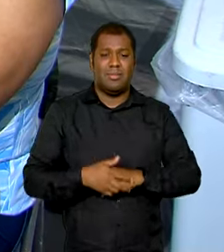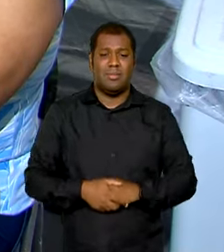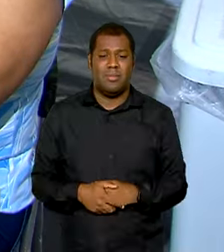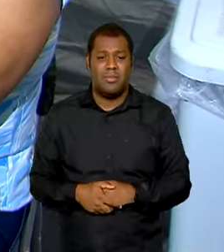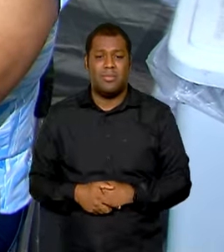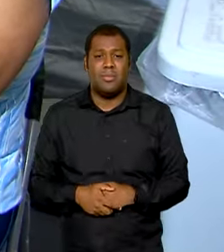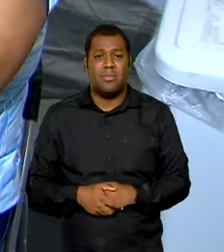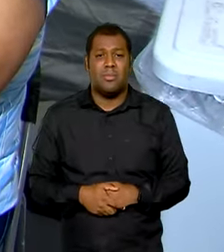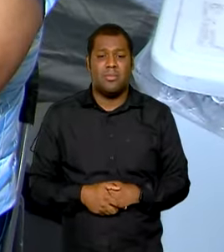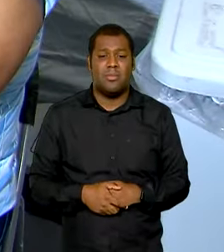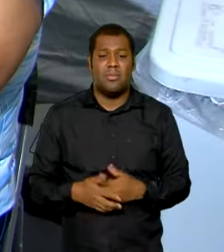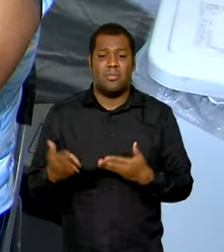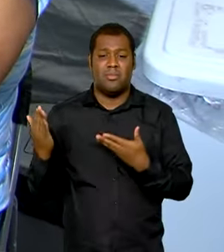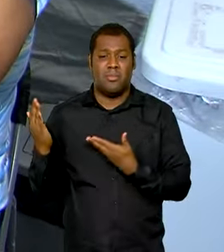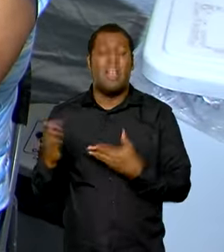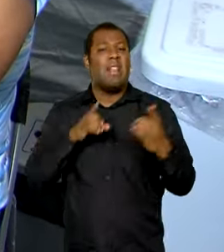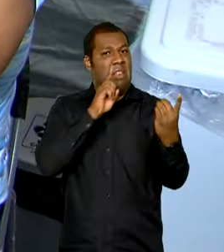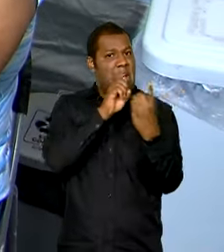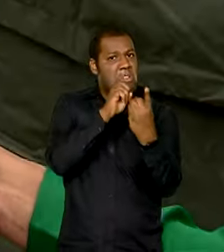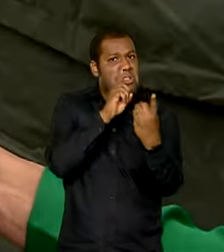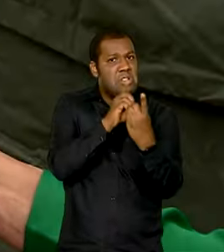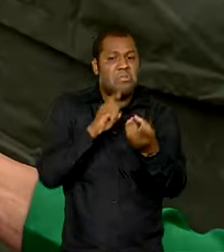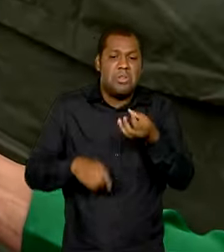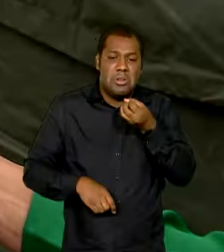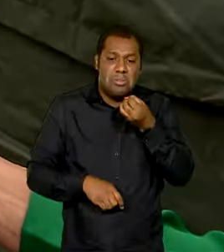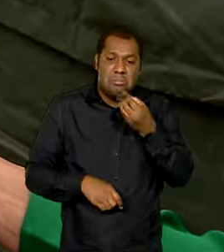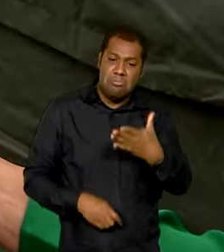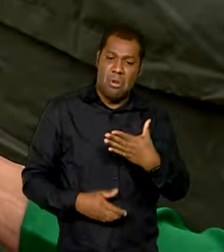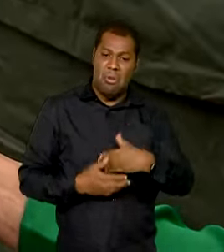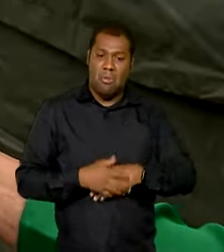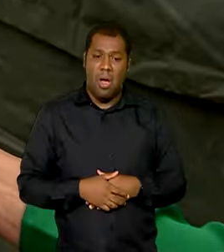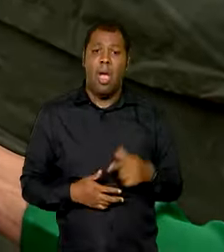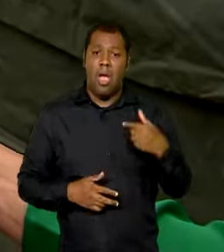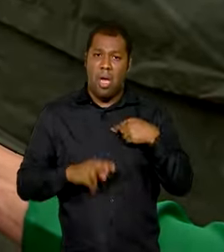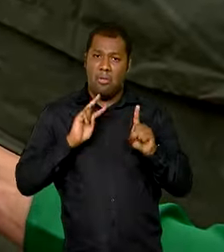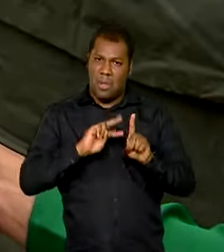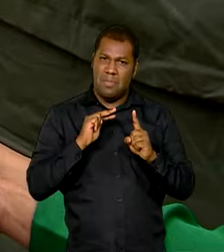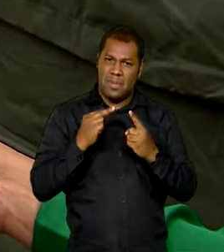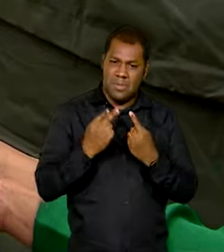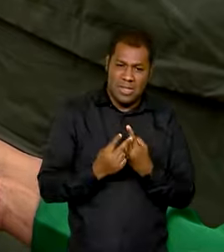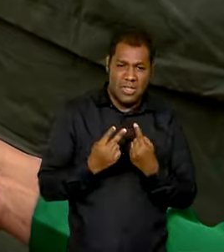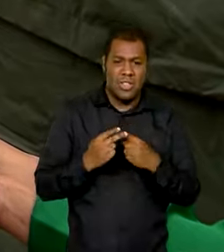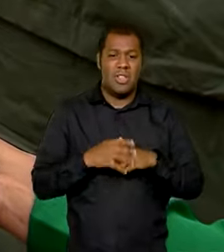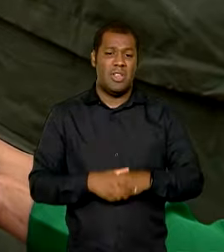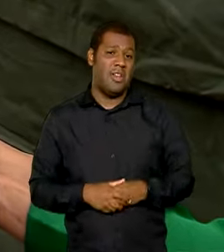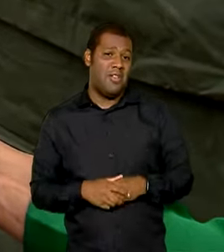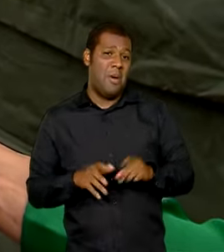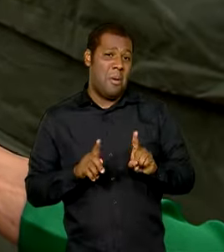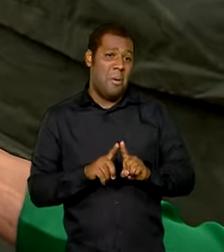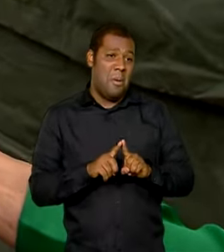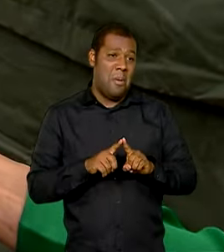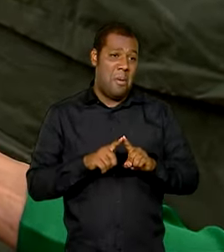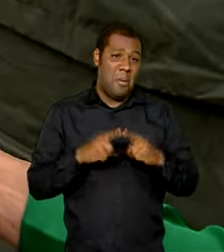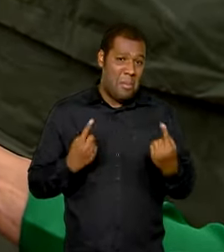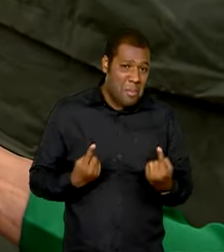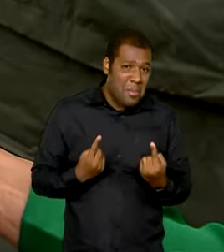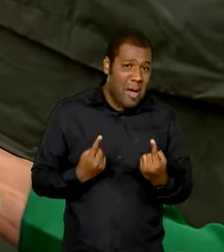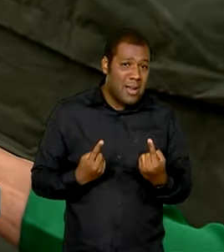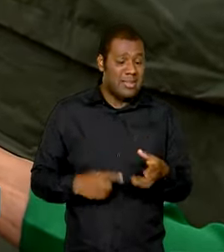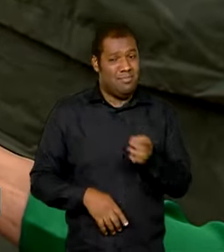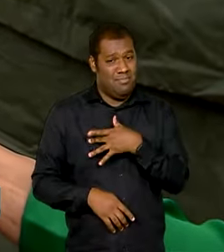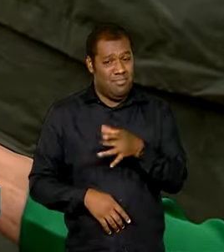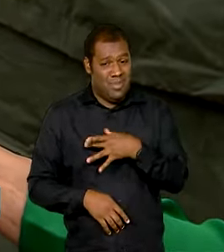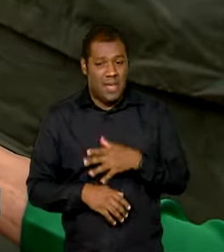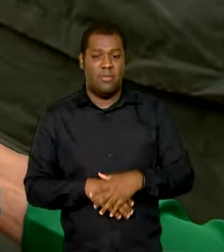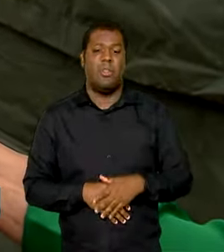nem sabia que estava assim tão bom o atendimento, vinha assim na expectativa, sem saber se ia dar certo ou não, mas já deu certo. O